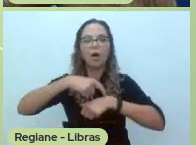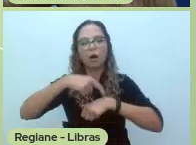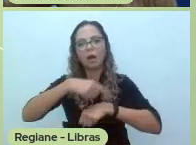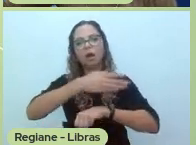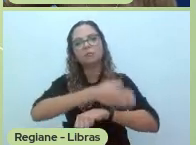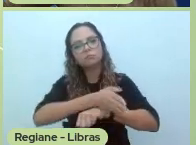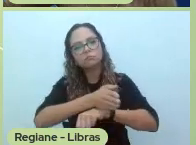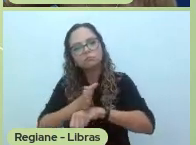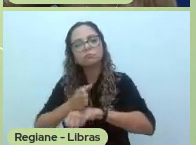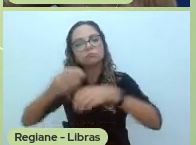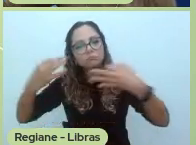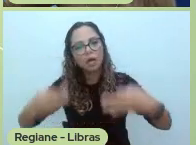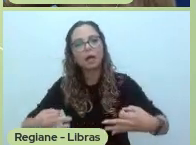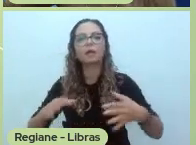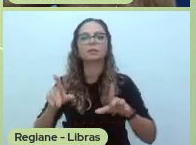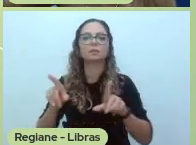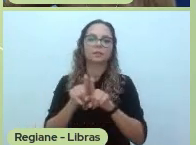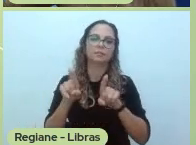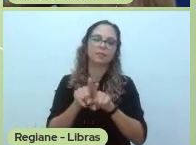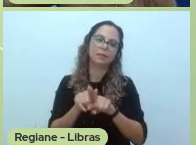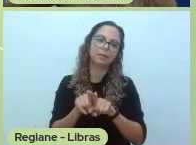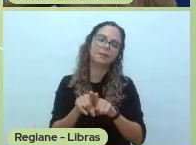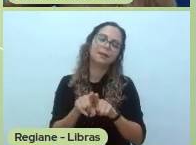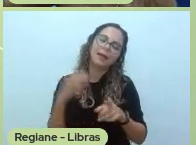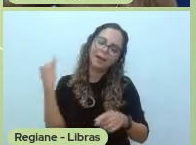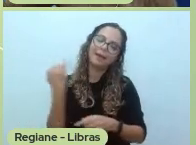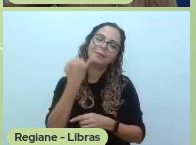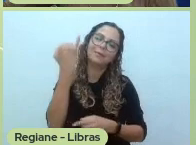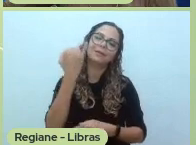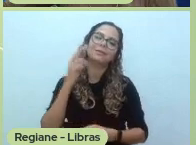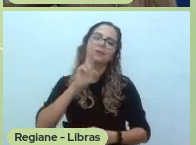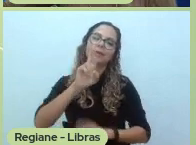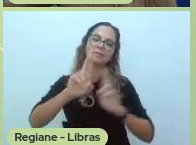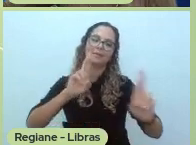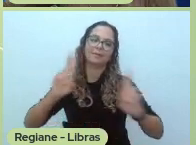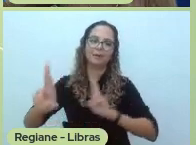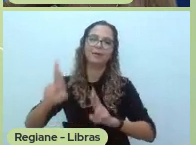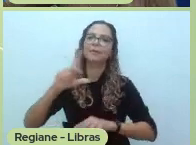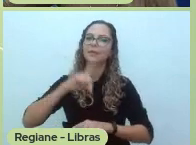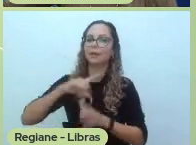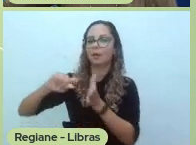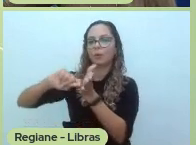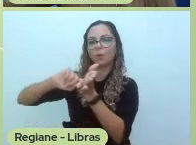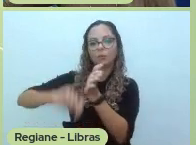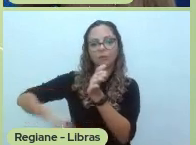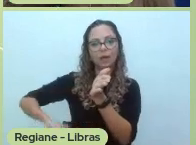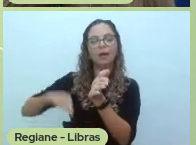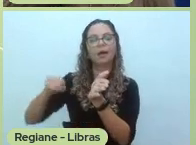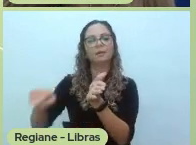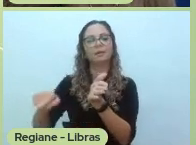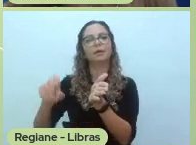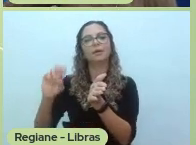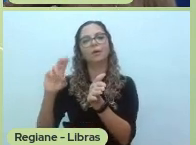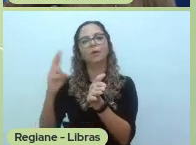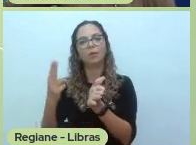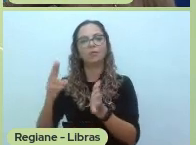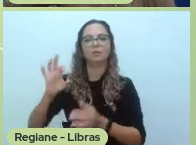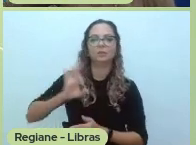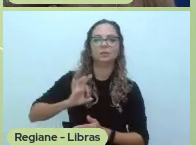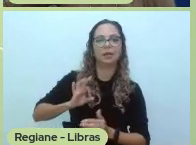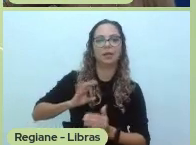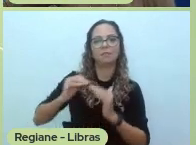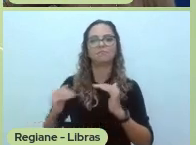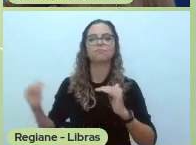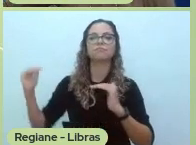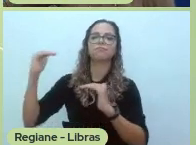ter representatividade também nesse momento, né? A gente contrata e promove muitas mulheres que estão para sair ou acabaram de sair de